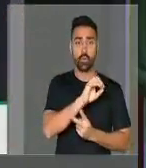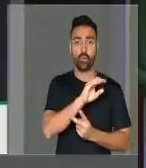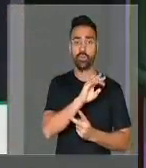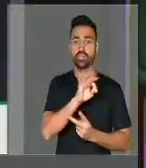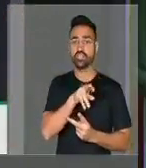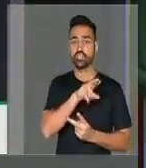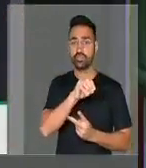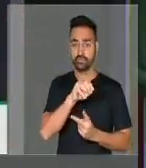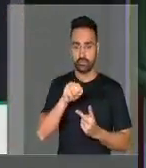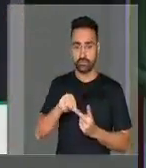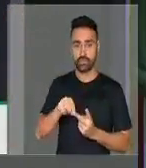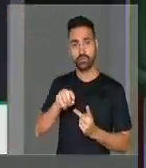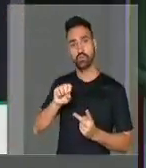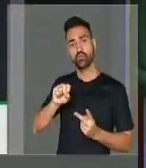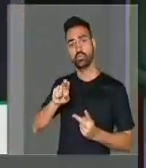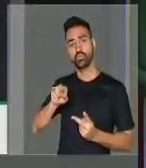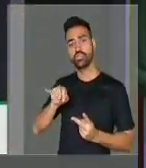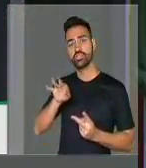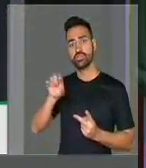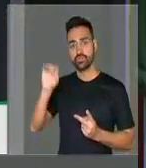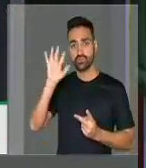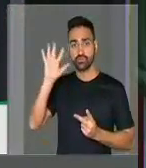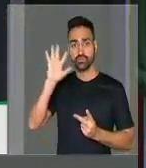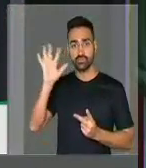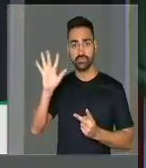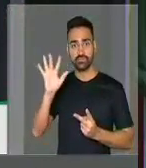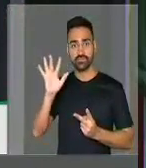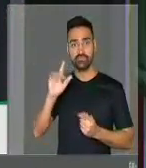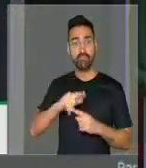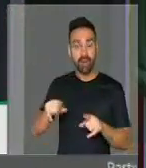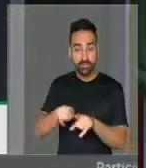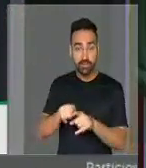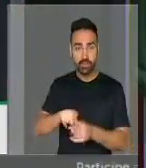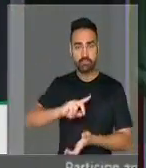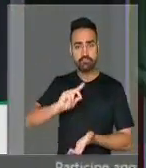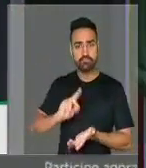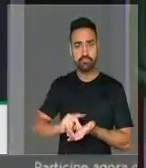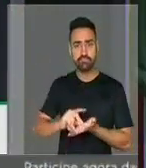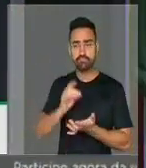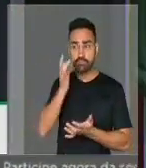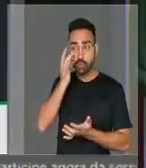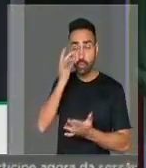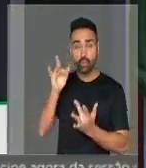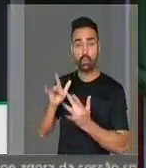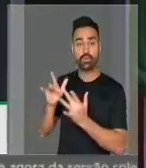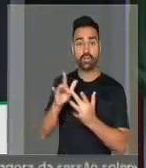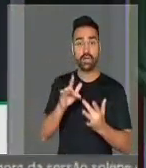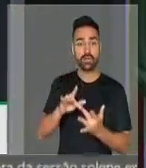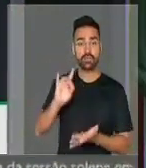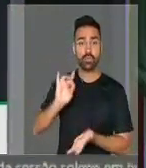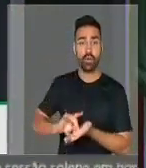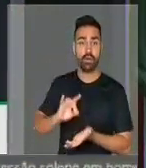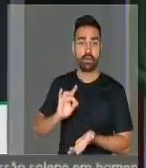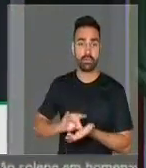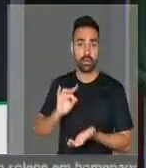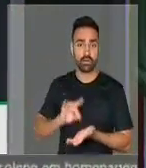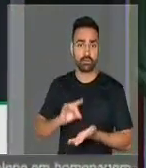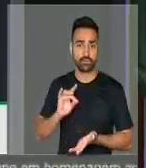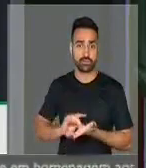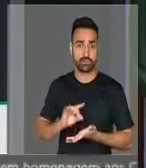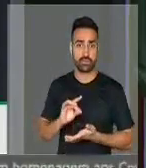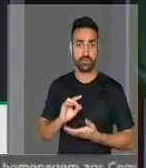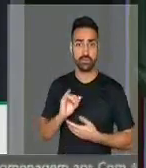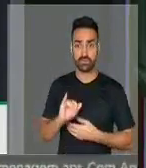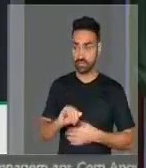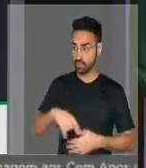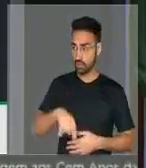subjetivos, mas também o concreto, a mediação com a realidade. Sem a luta por